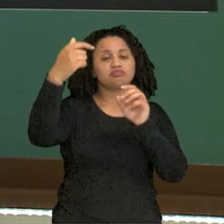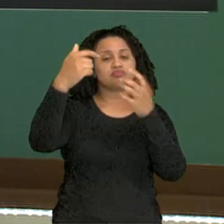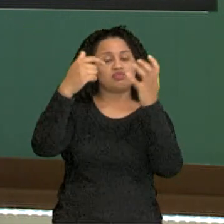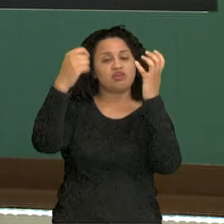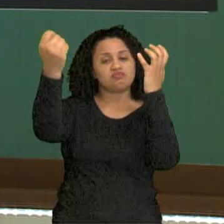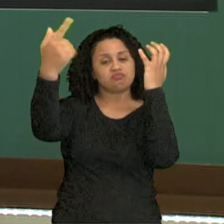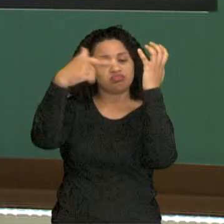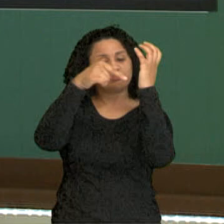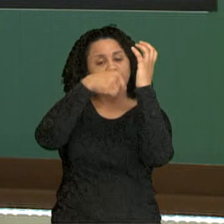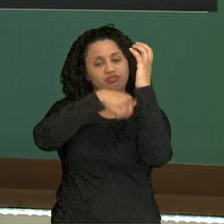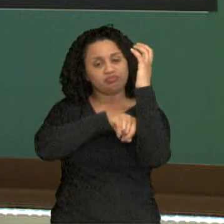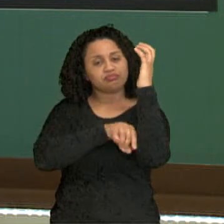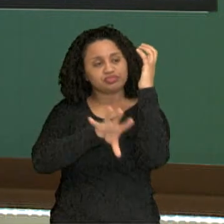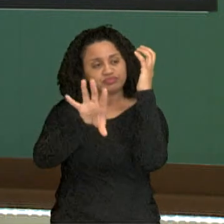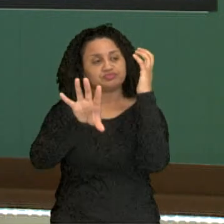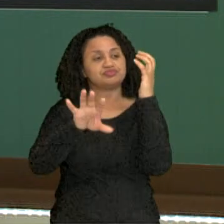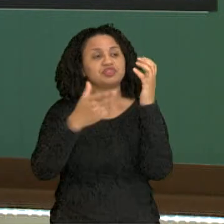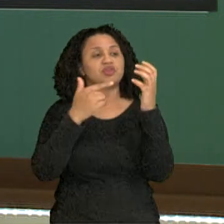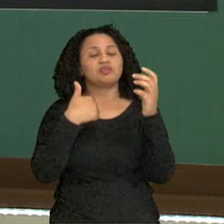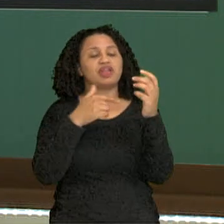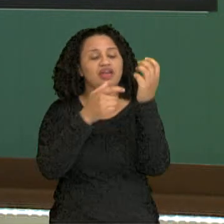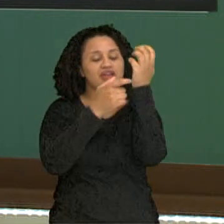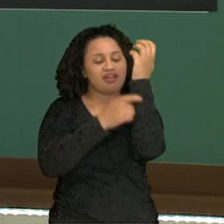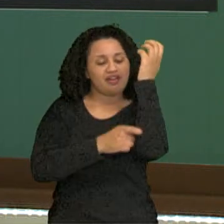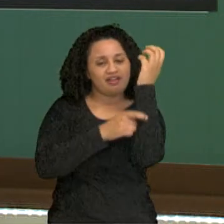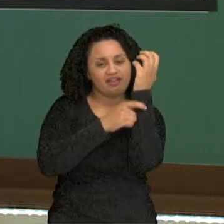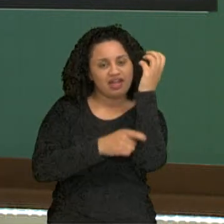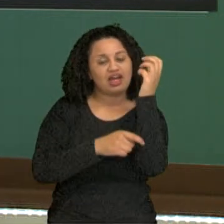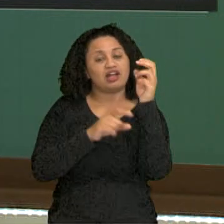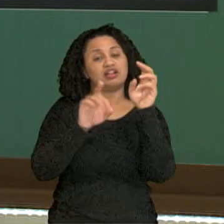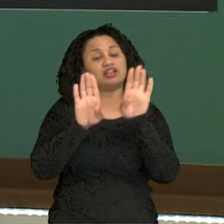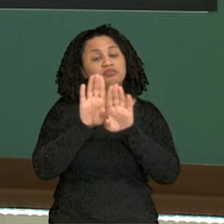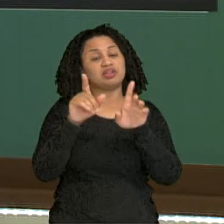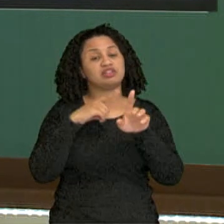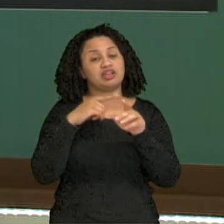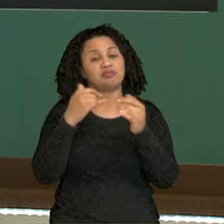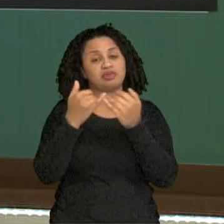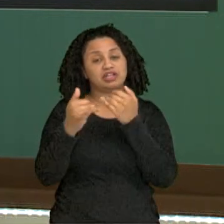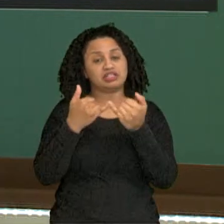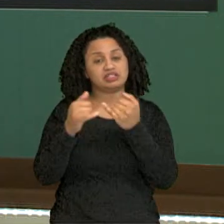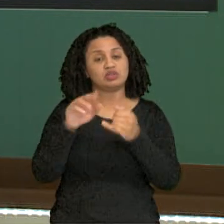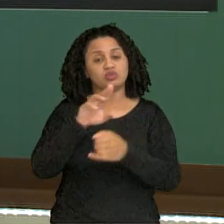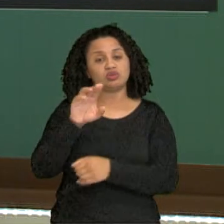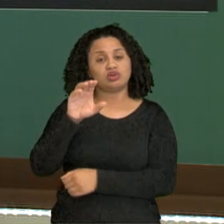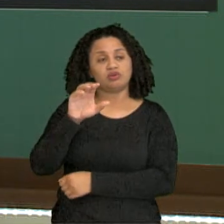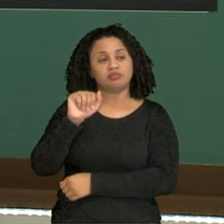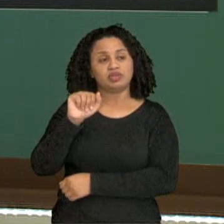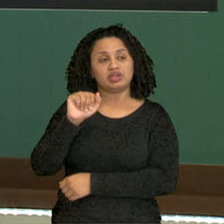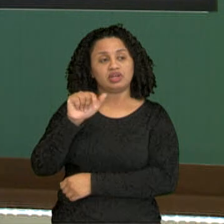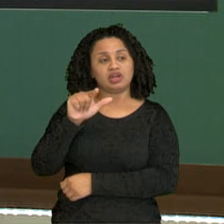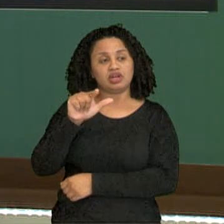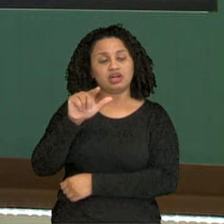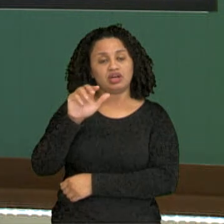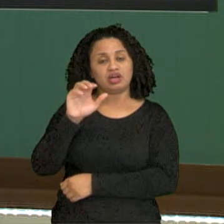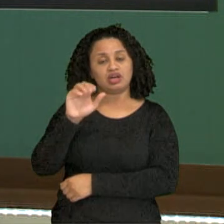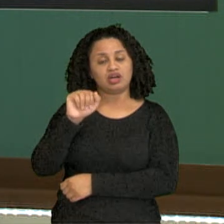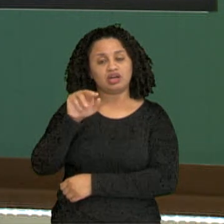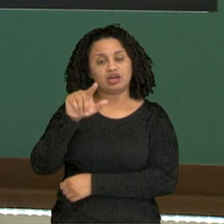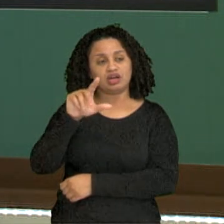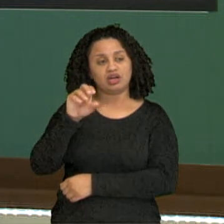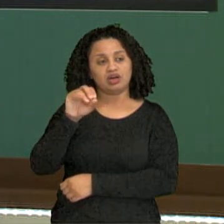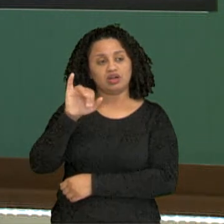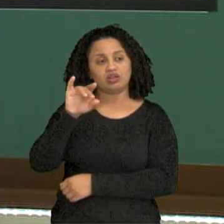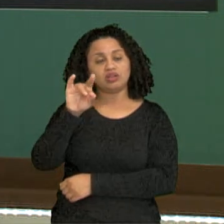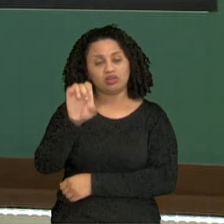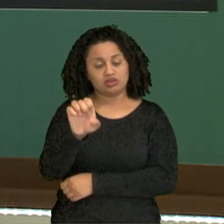um caule, mas tem uma estrutura que se assemelha, chamada de cauloide. É um haste principal que